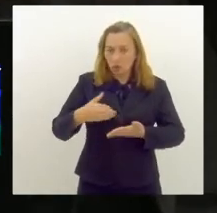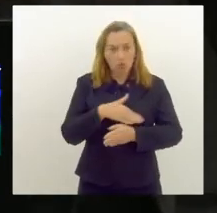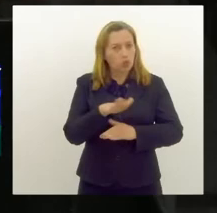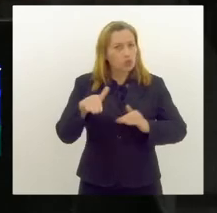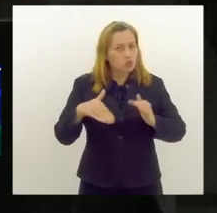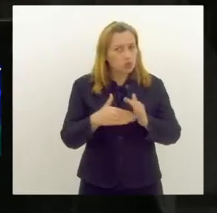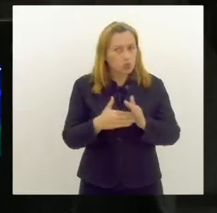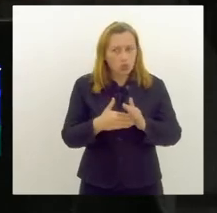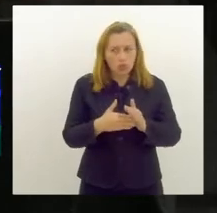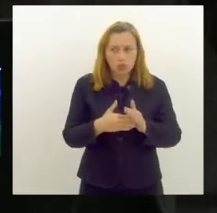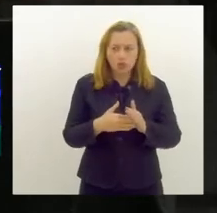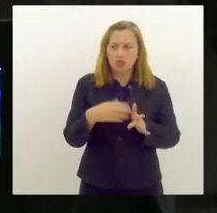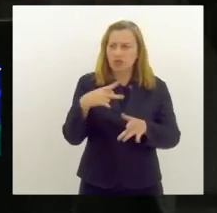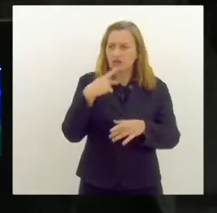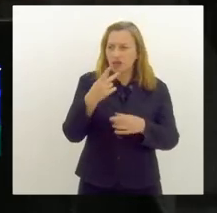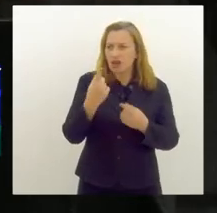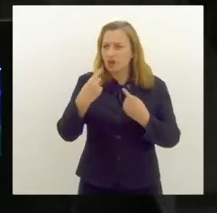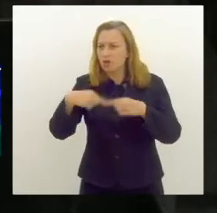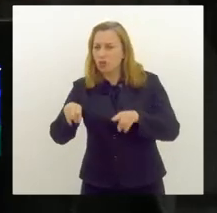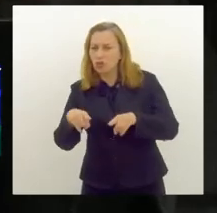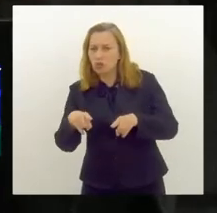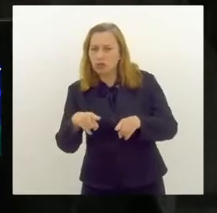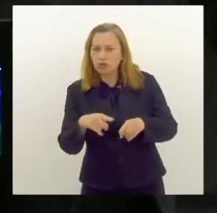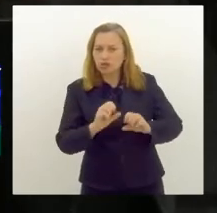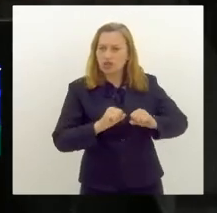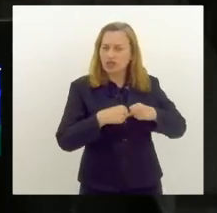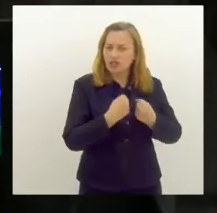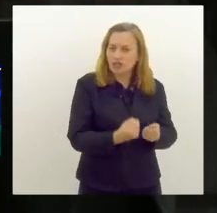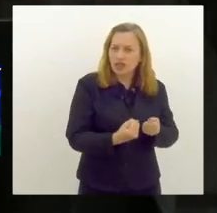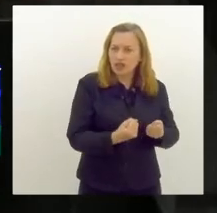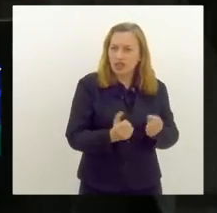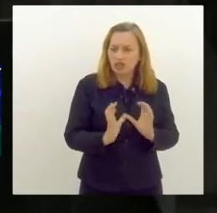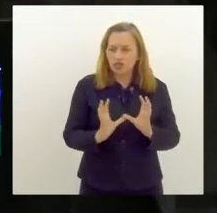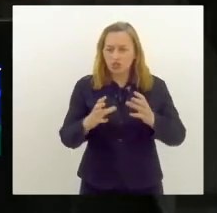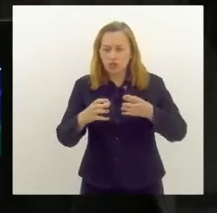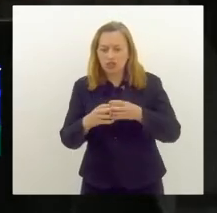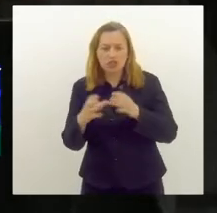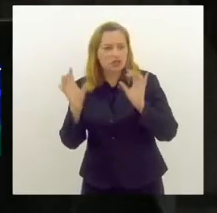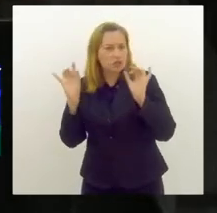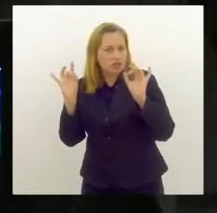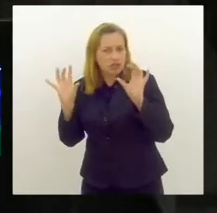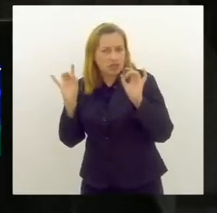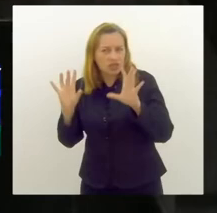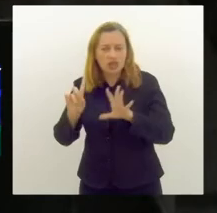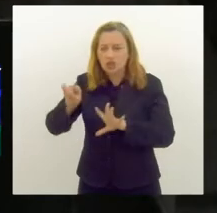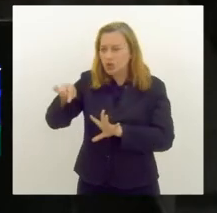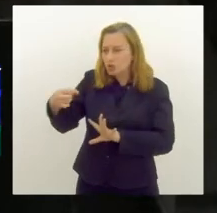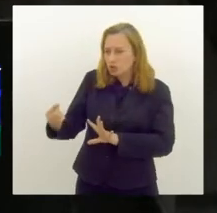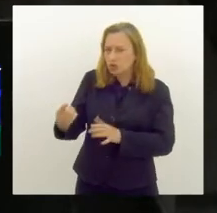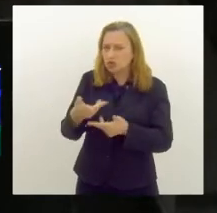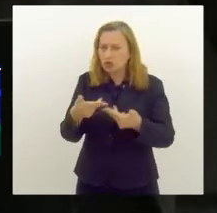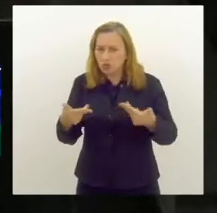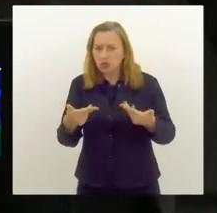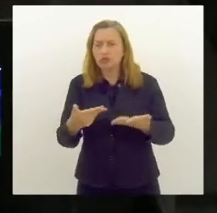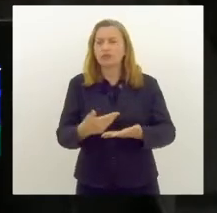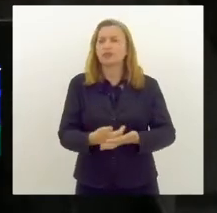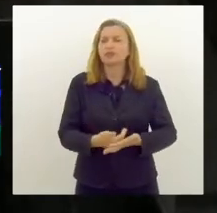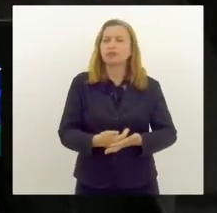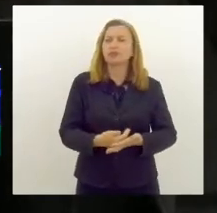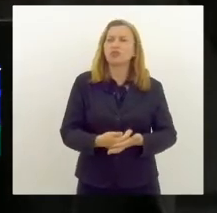os contraditórios, defesa, as comissões especiais, etc., etc.